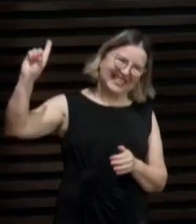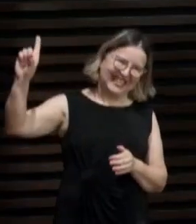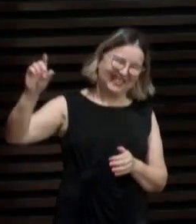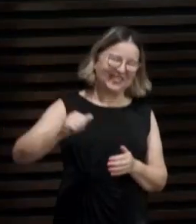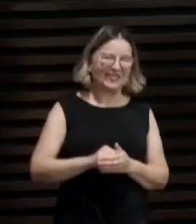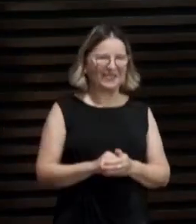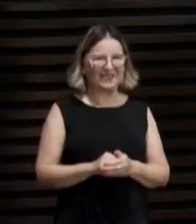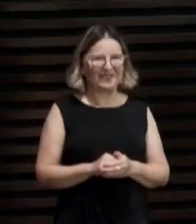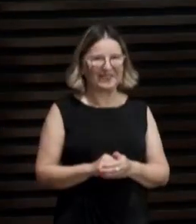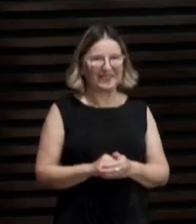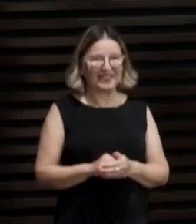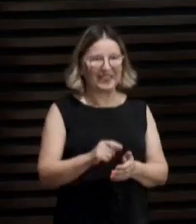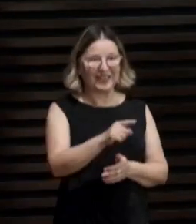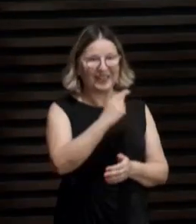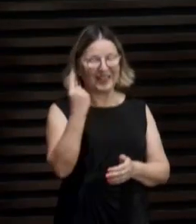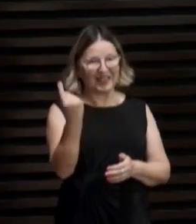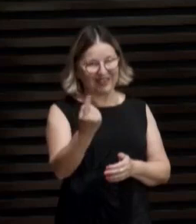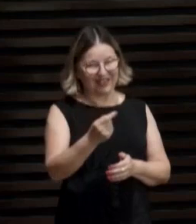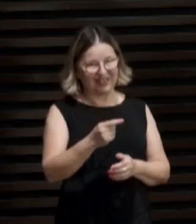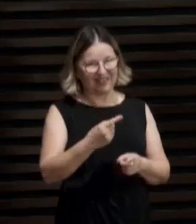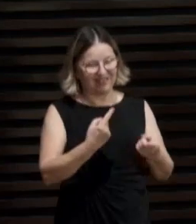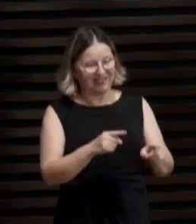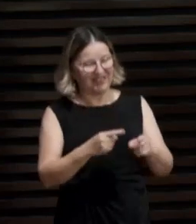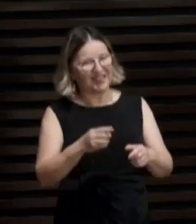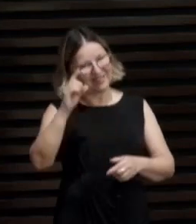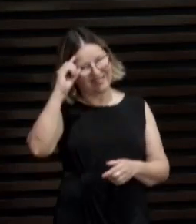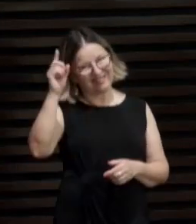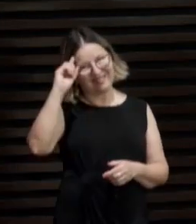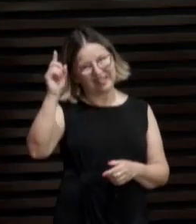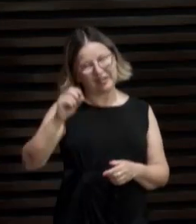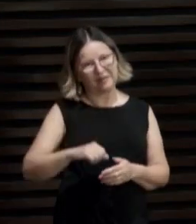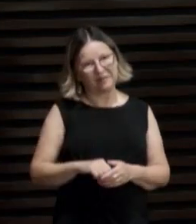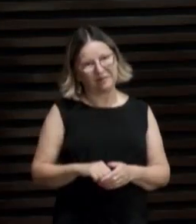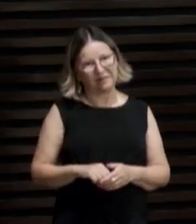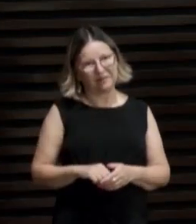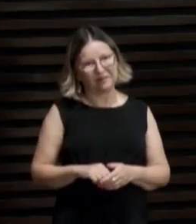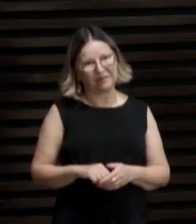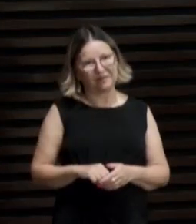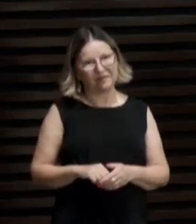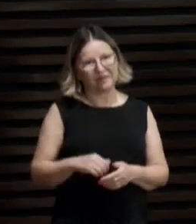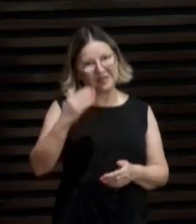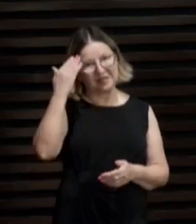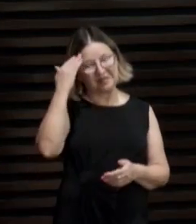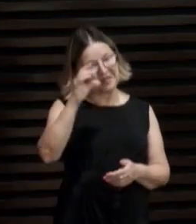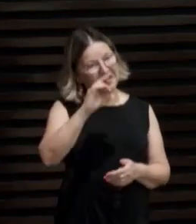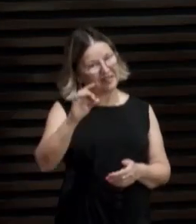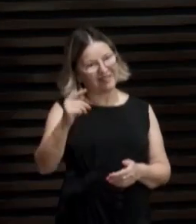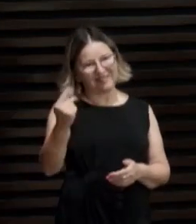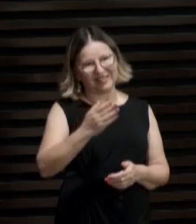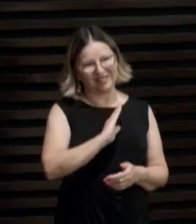Amados, nós somos desafiados todos os dias. Eu não sei vocês, não sei cada um aqui no seu